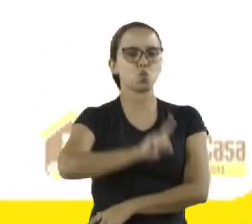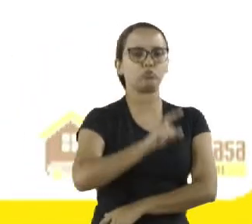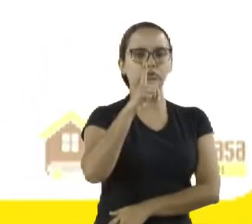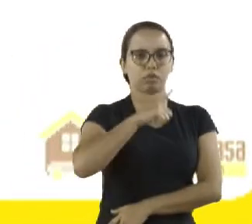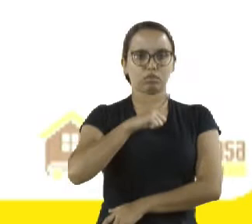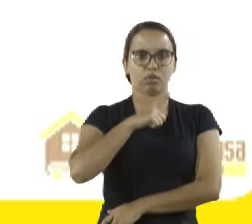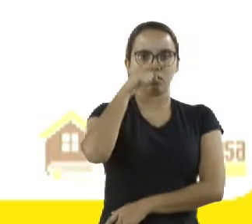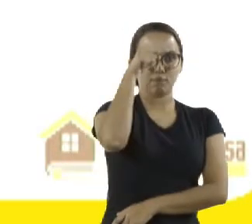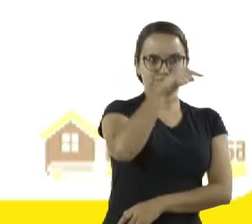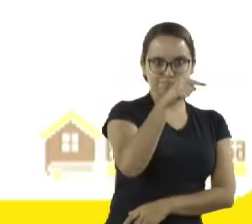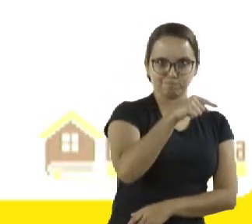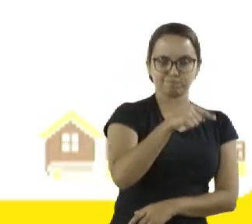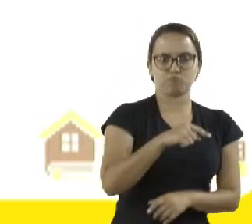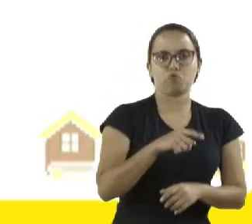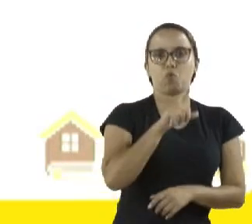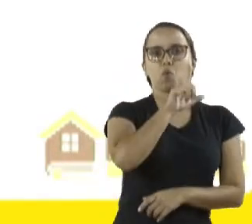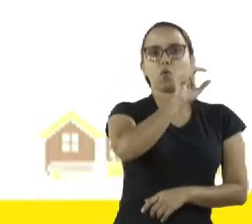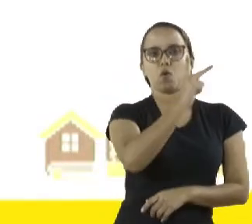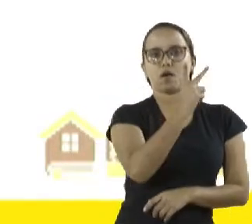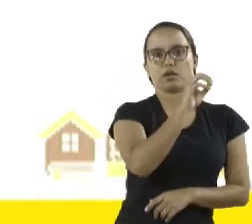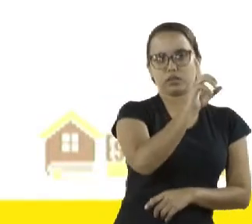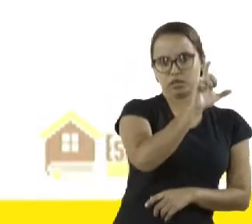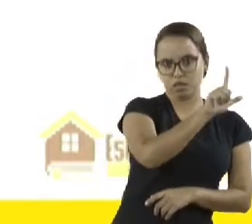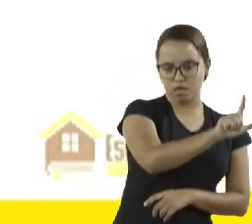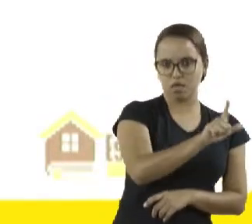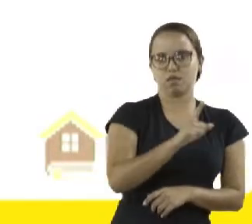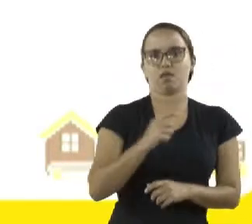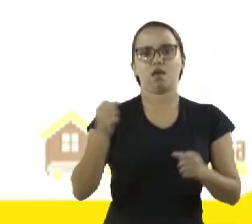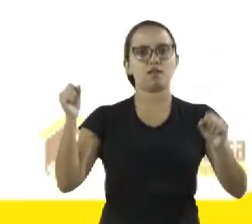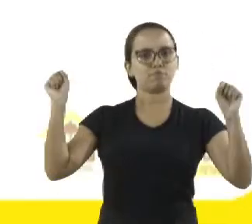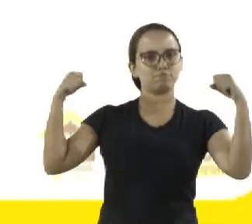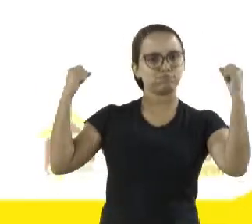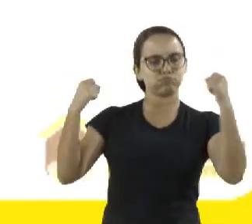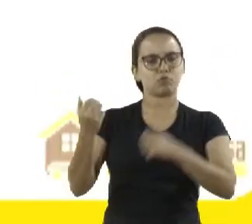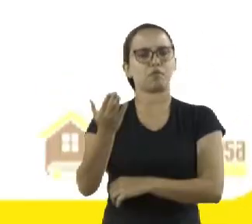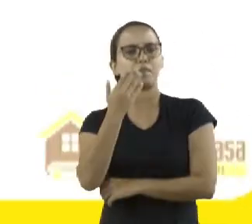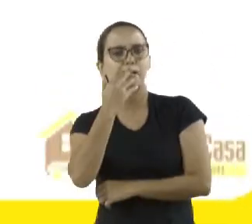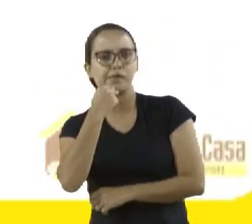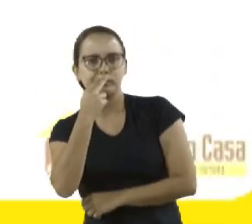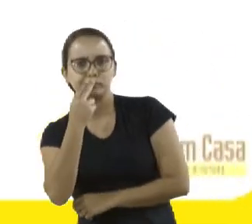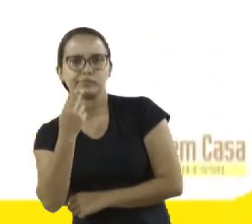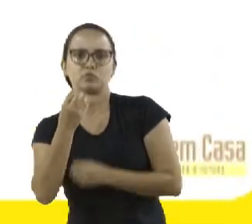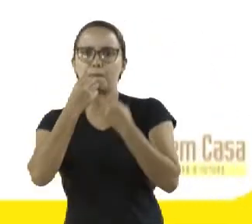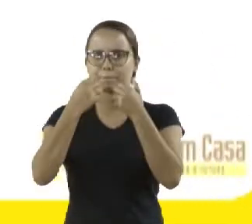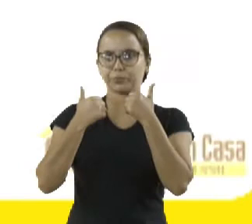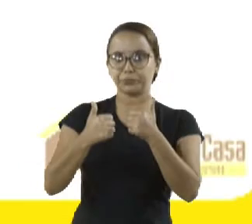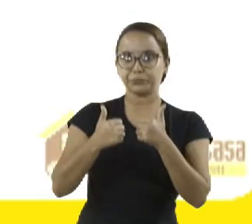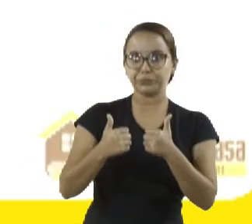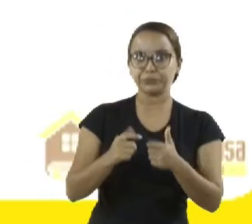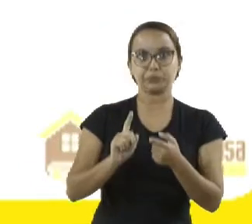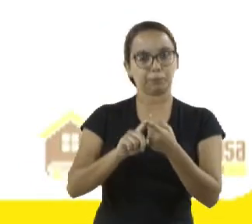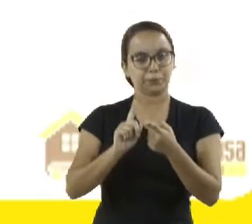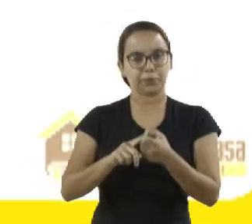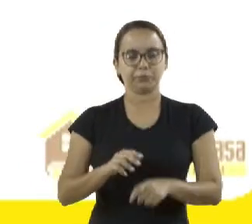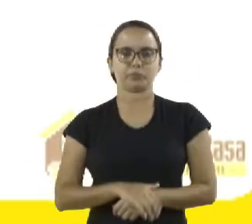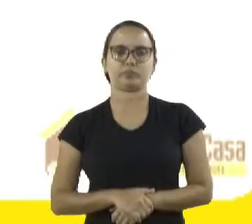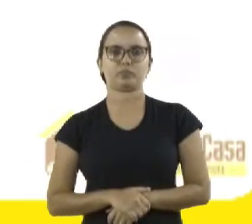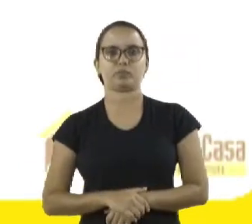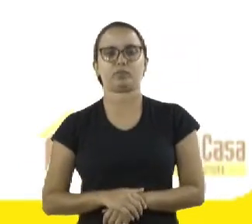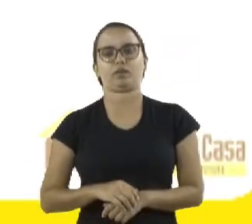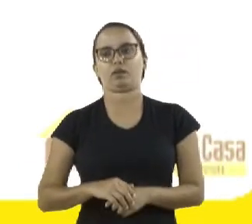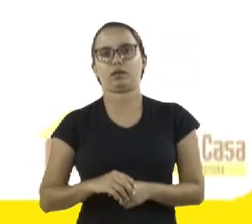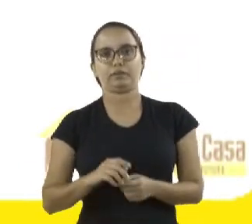é. O LDL a gente consegue também consumir bastante praticando atividade. Diabetes, como vocês